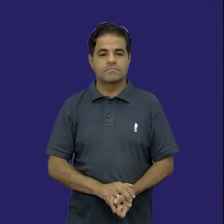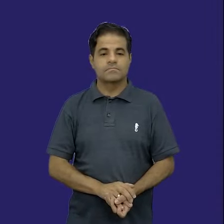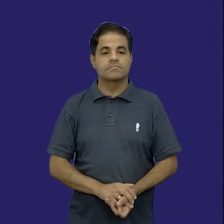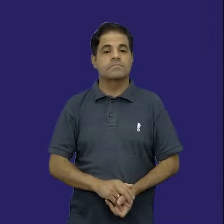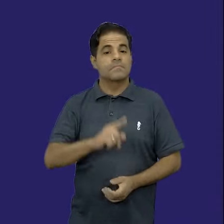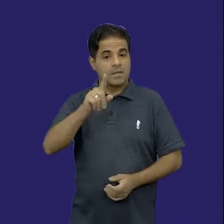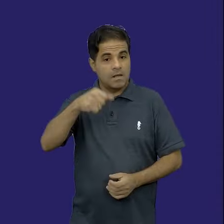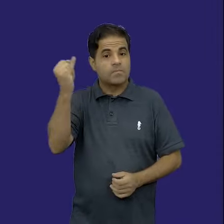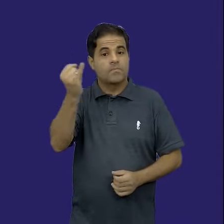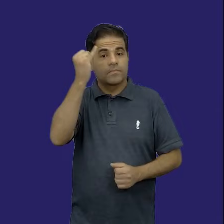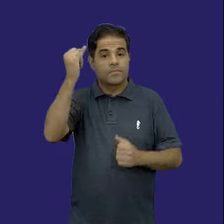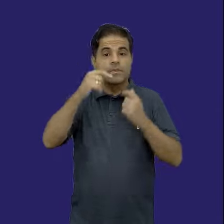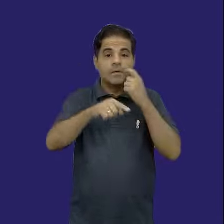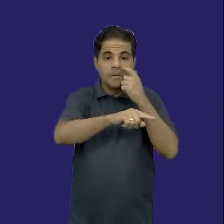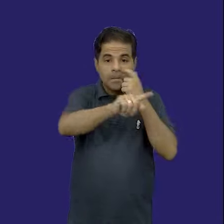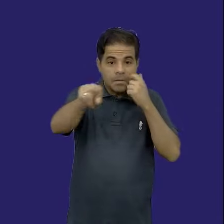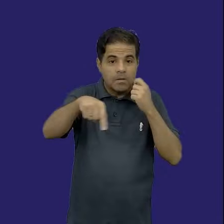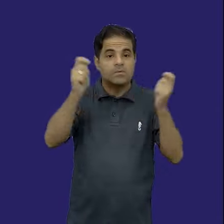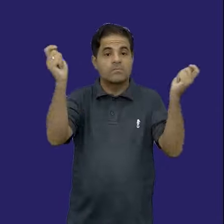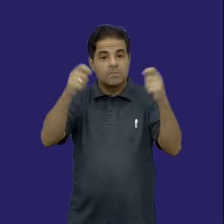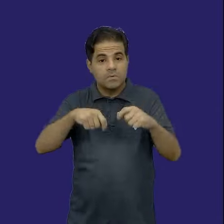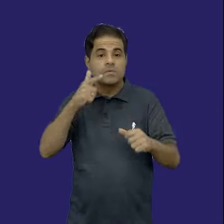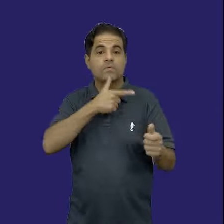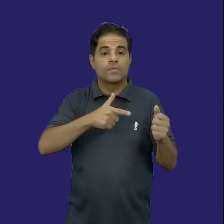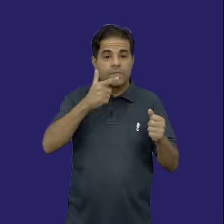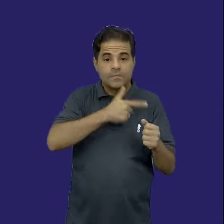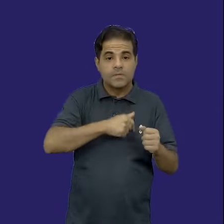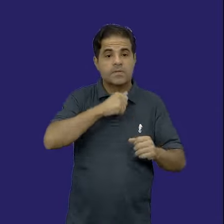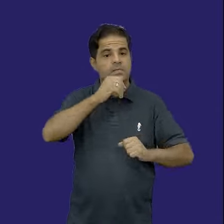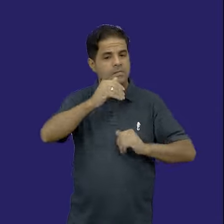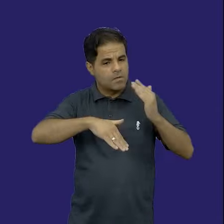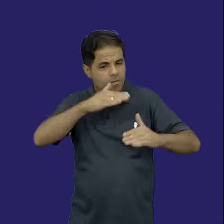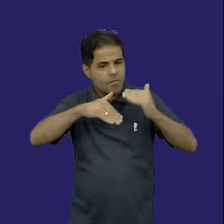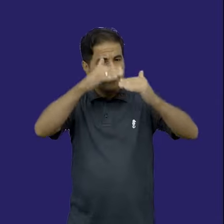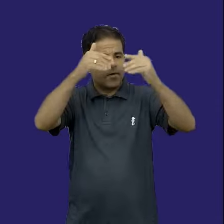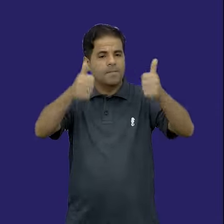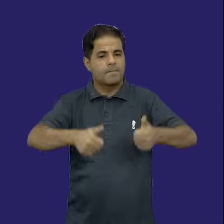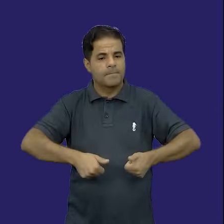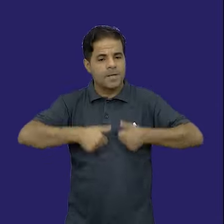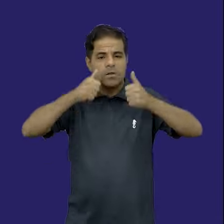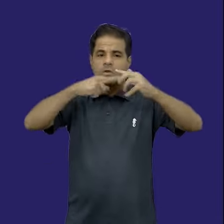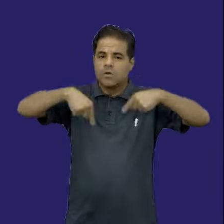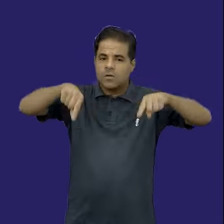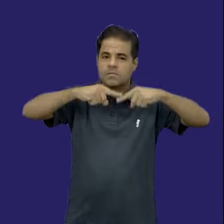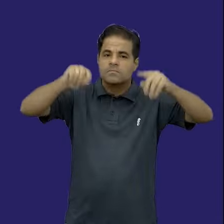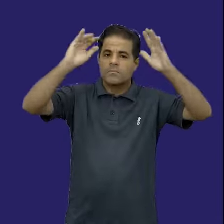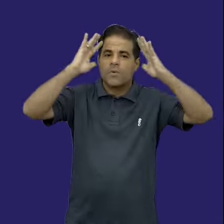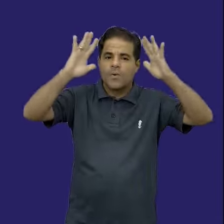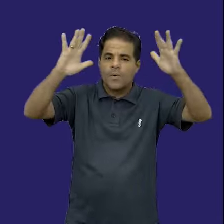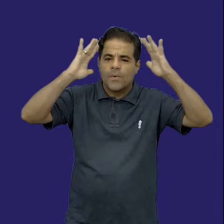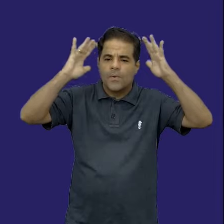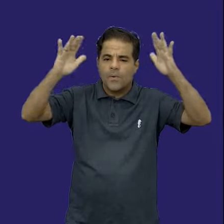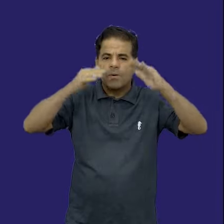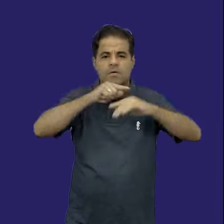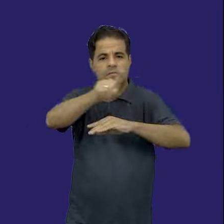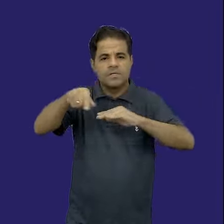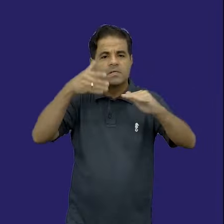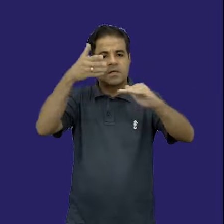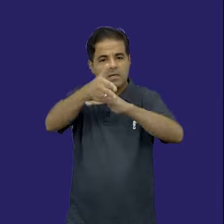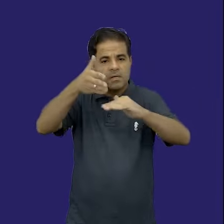É importante, para que a gente consiga desenvolver melhor as nossas reflexões, que vocês